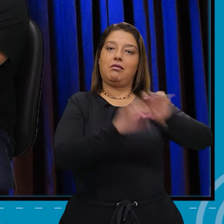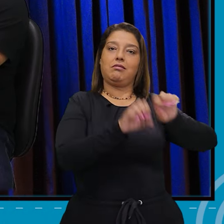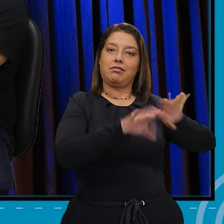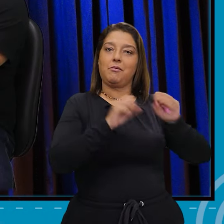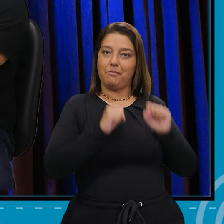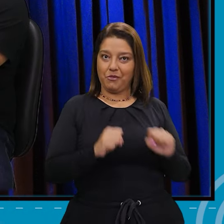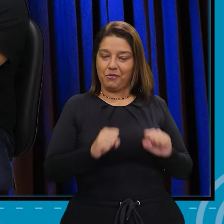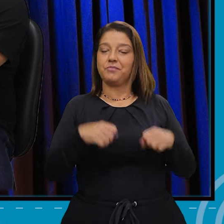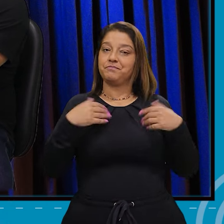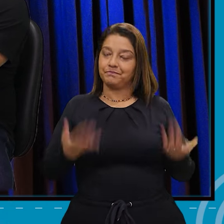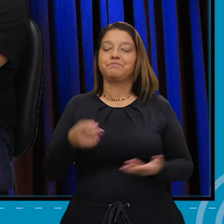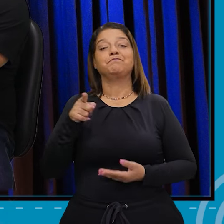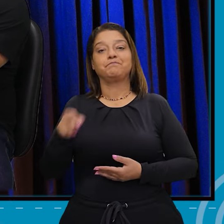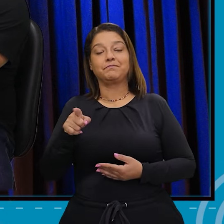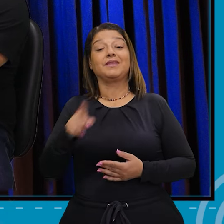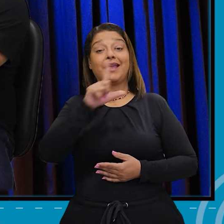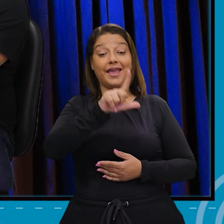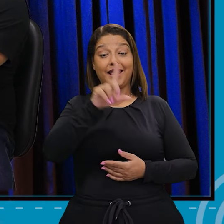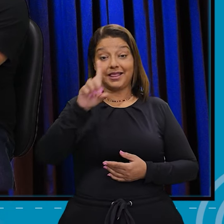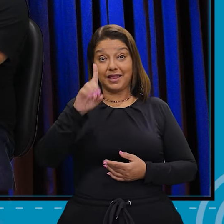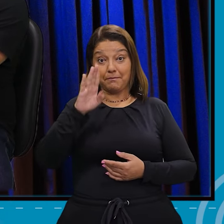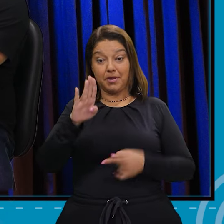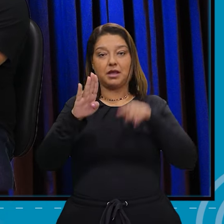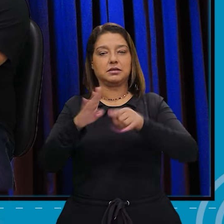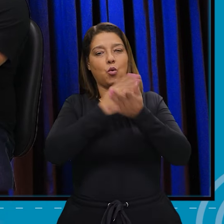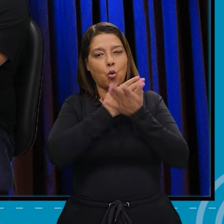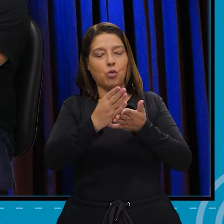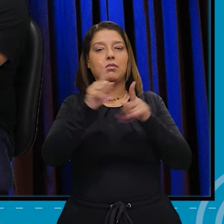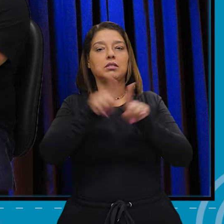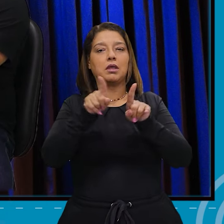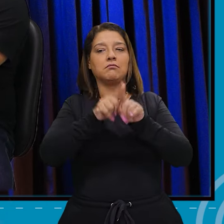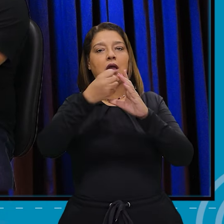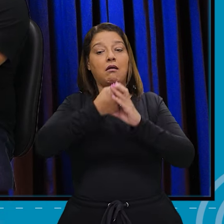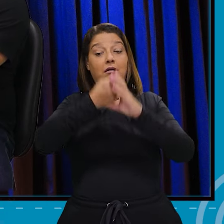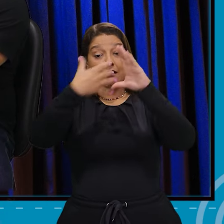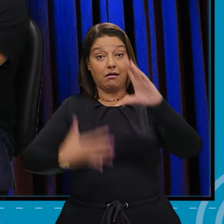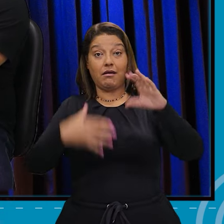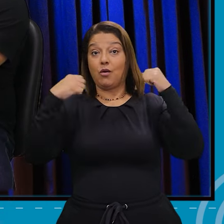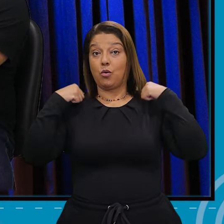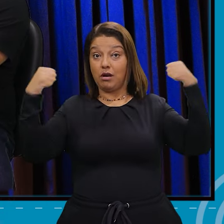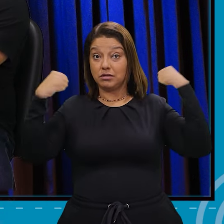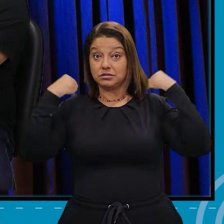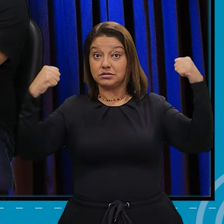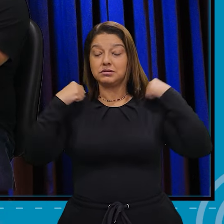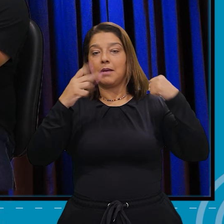início da LDB e a caracterização cada vez mais da educação